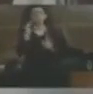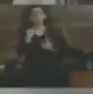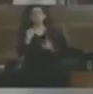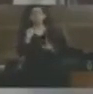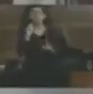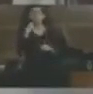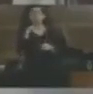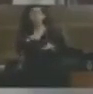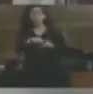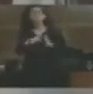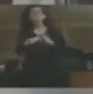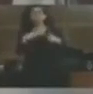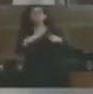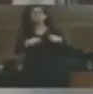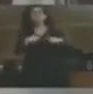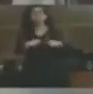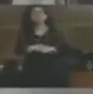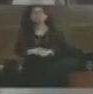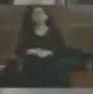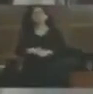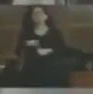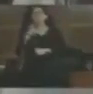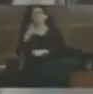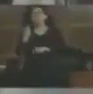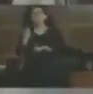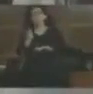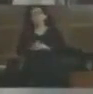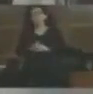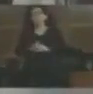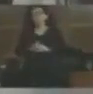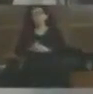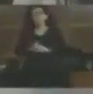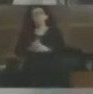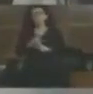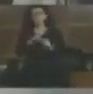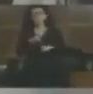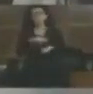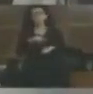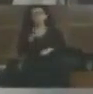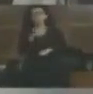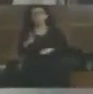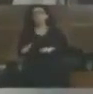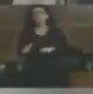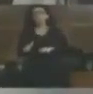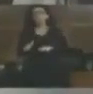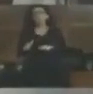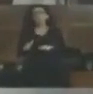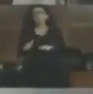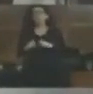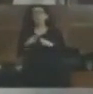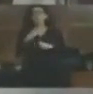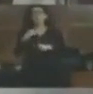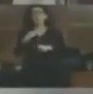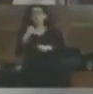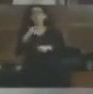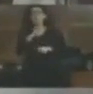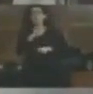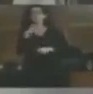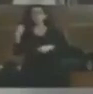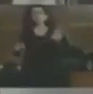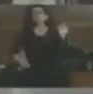guerra? A gente fala assim, pô, no Brasil não tem pena de morte. Tem sim. No estado de guerra. O estado de